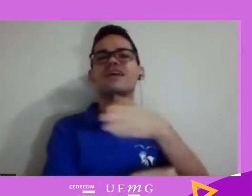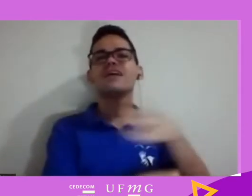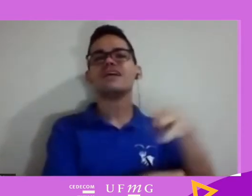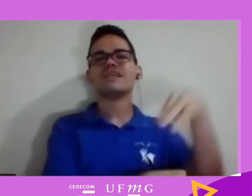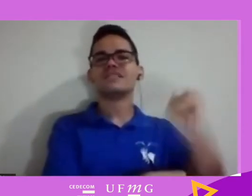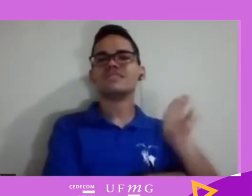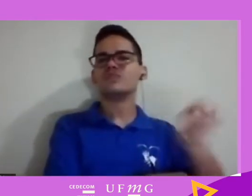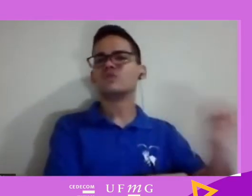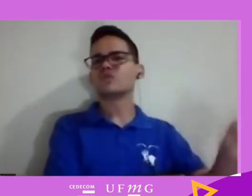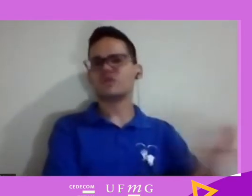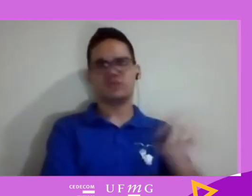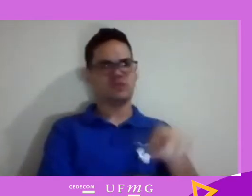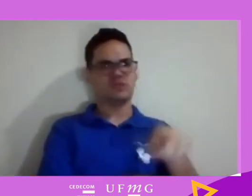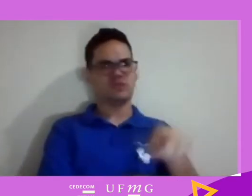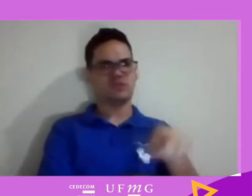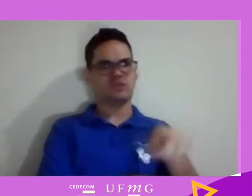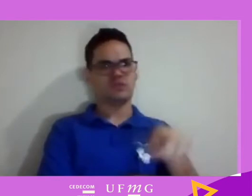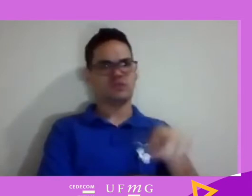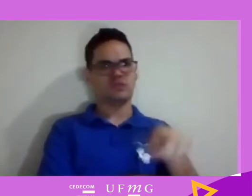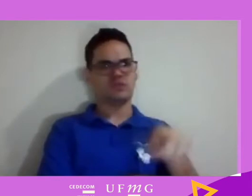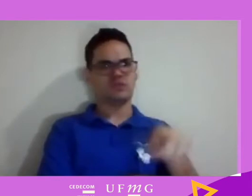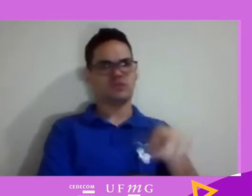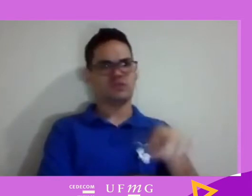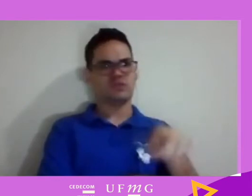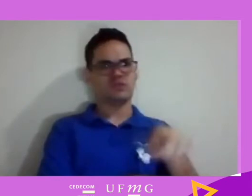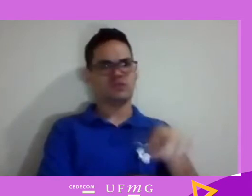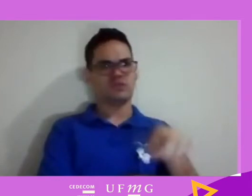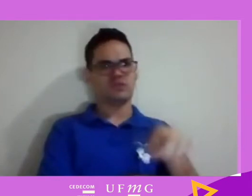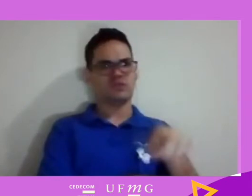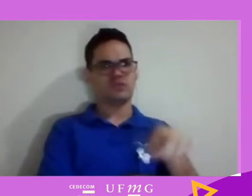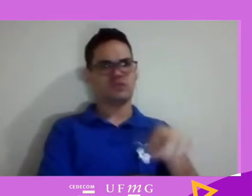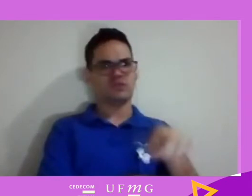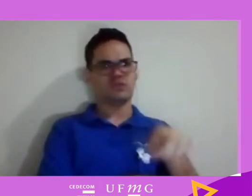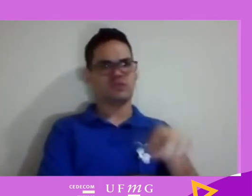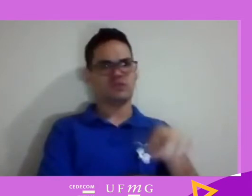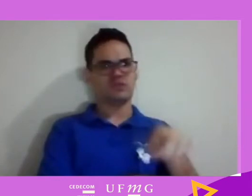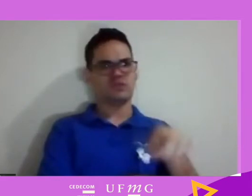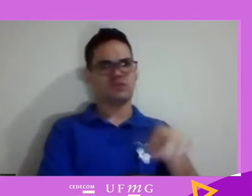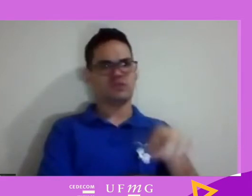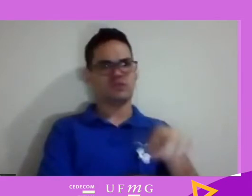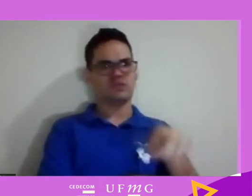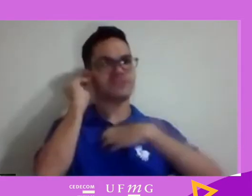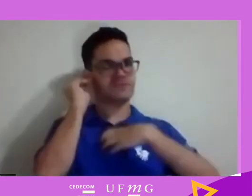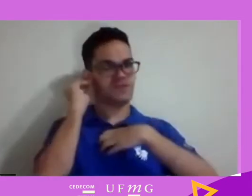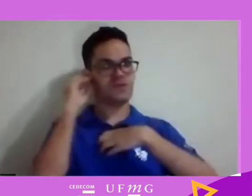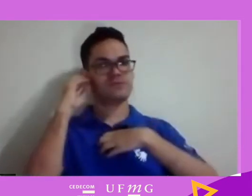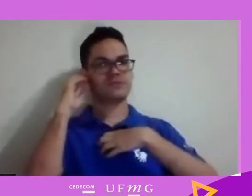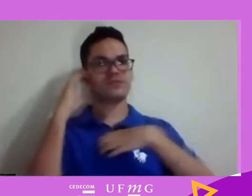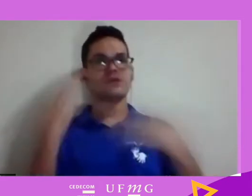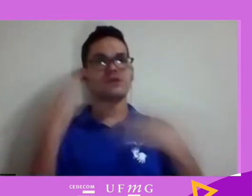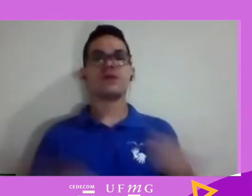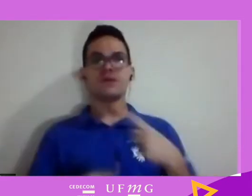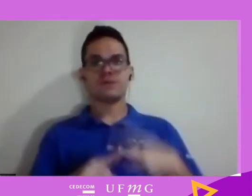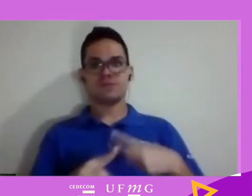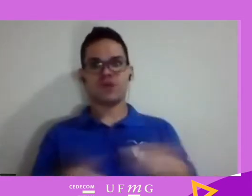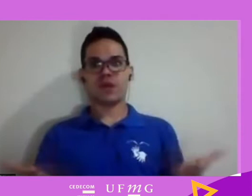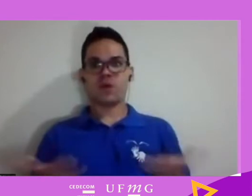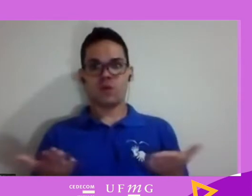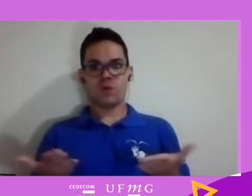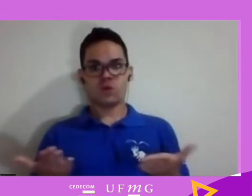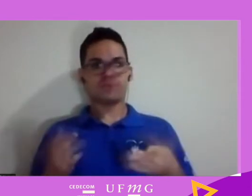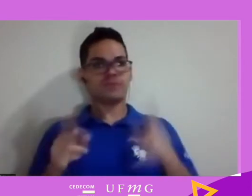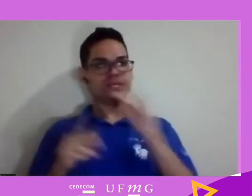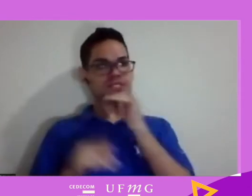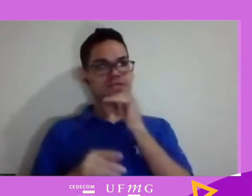não é notícia falsa, isso sempre existiu. Existiu na imprensa, existiu... A lógica disso é a lógica da